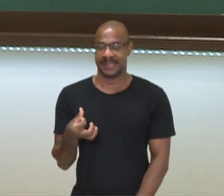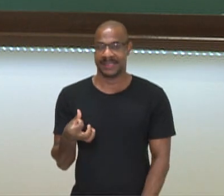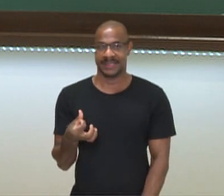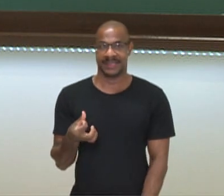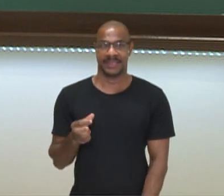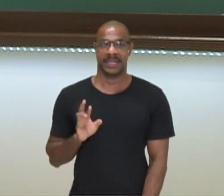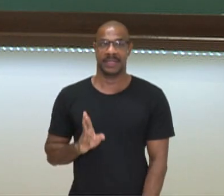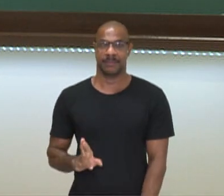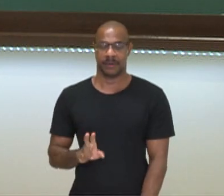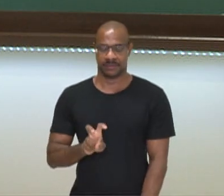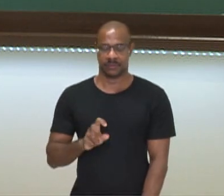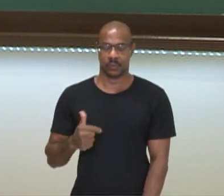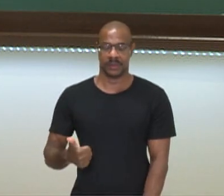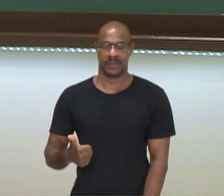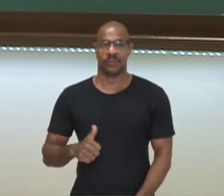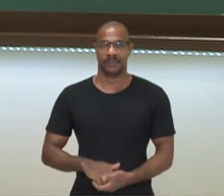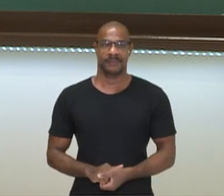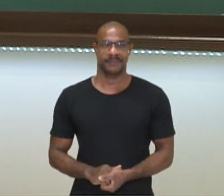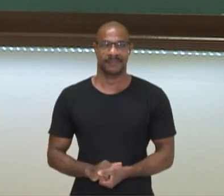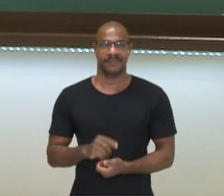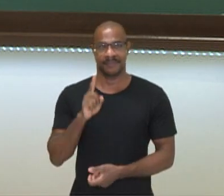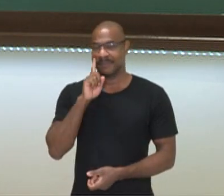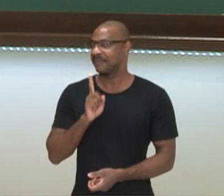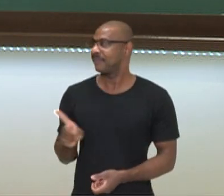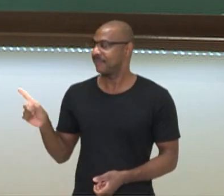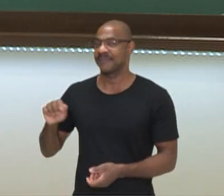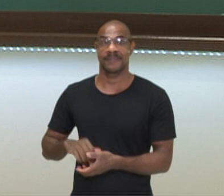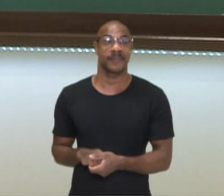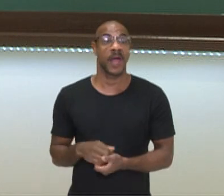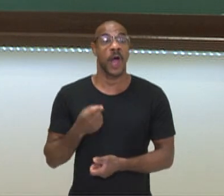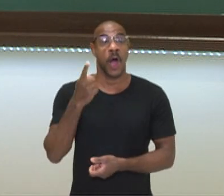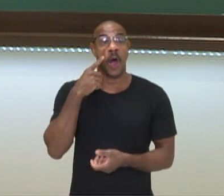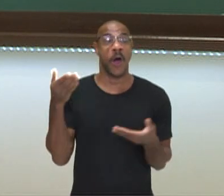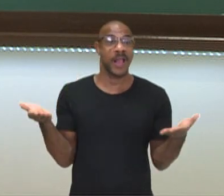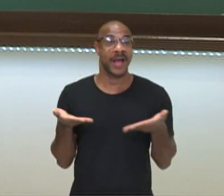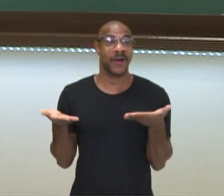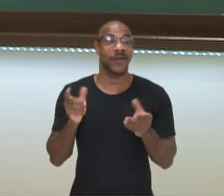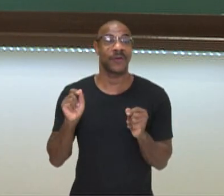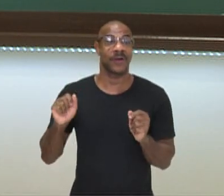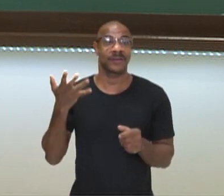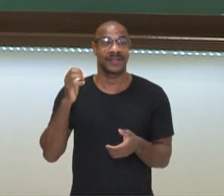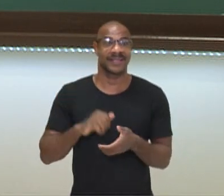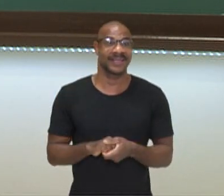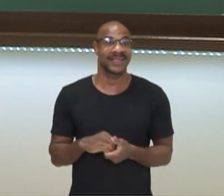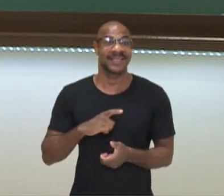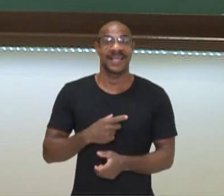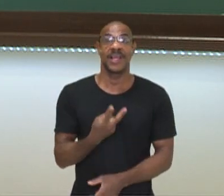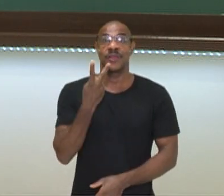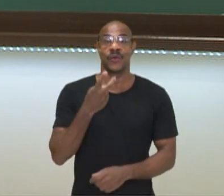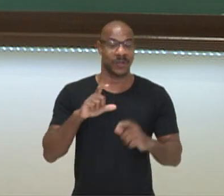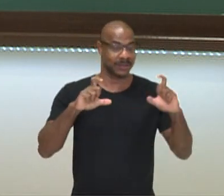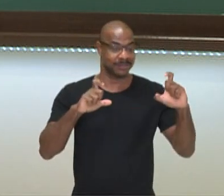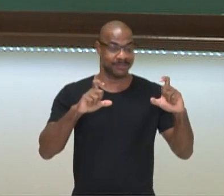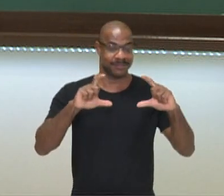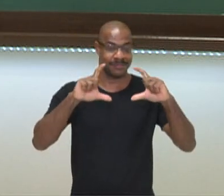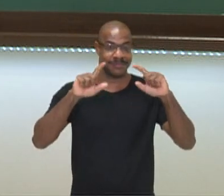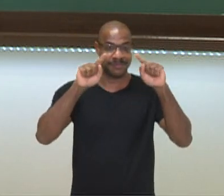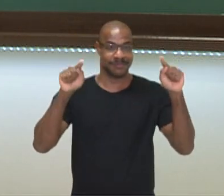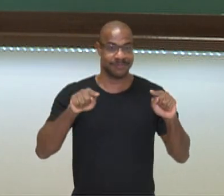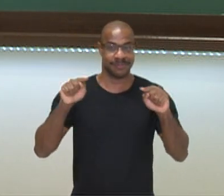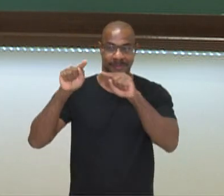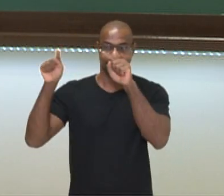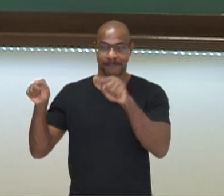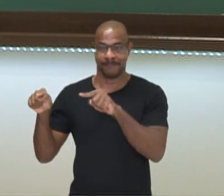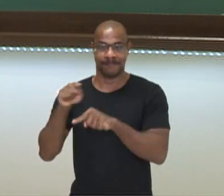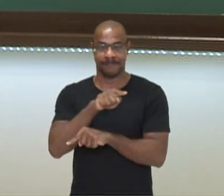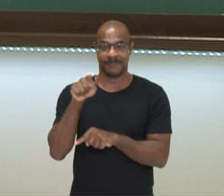51. Vamos para mais uma? Vamos lá. Olha agora, o que aconteceu? A gente tem 2 parênteses. Bom,